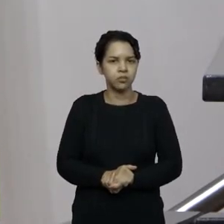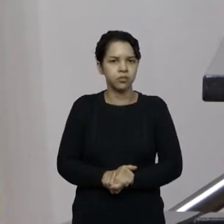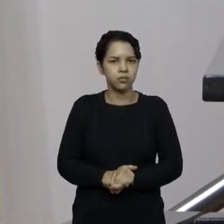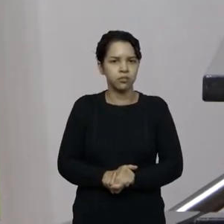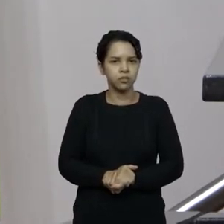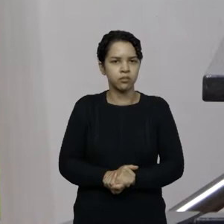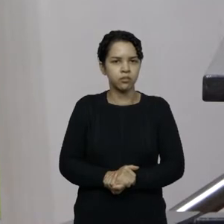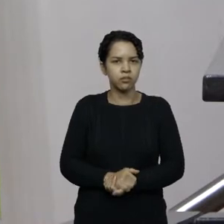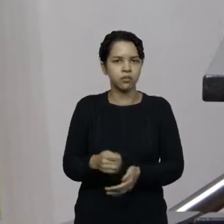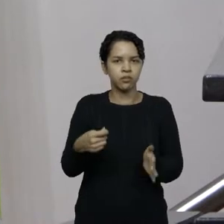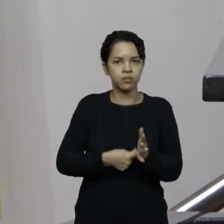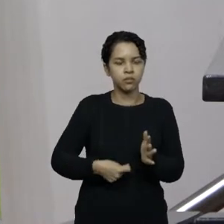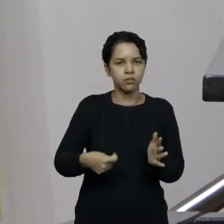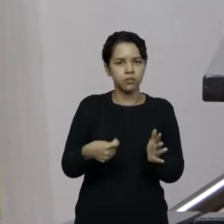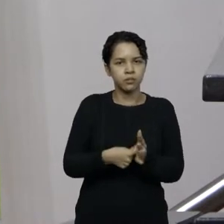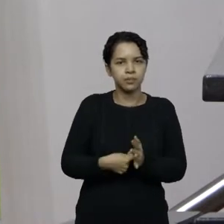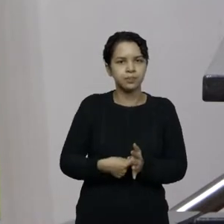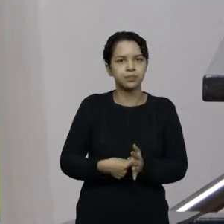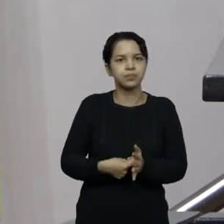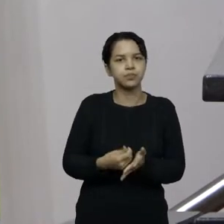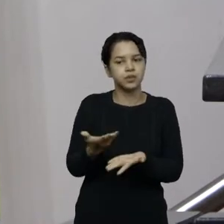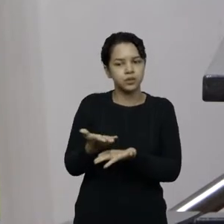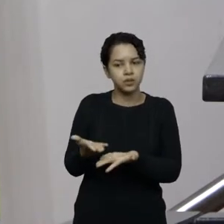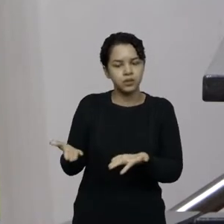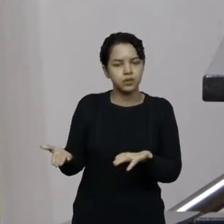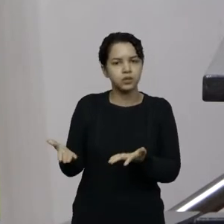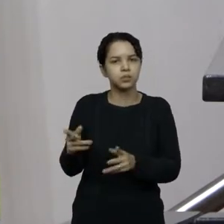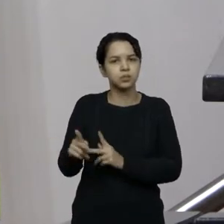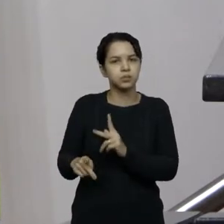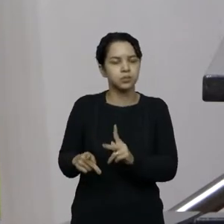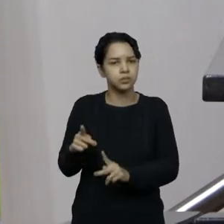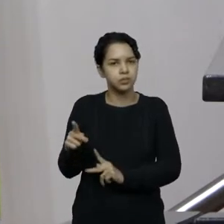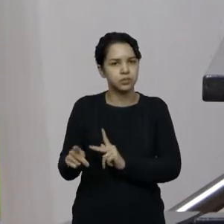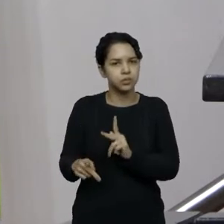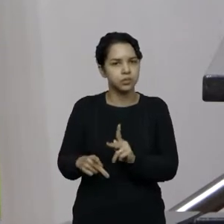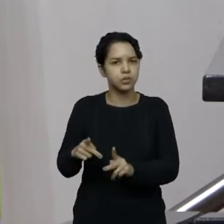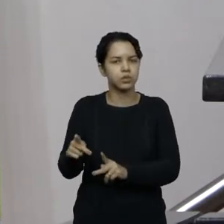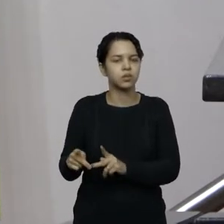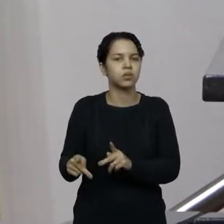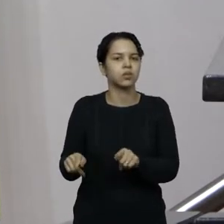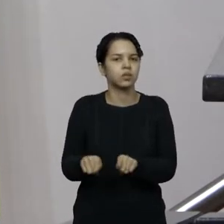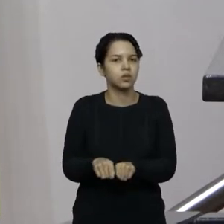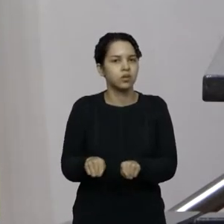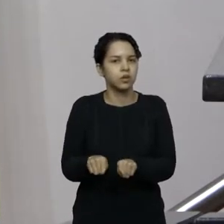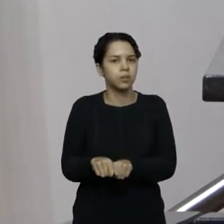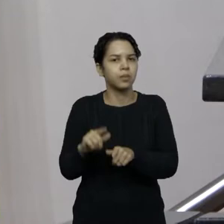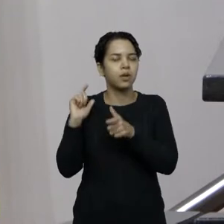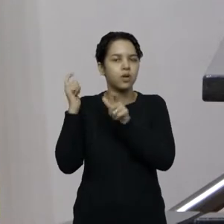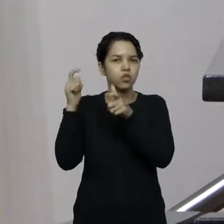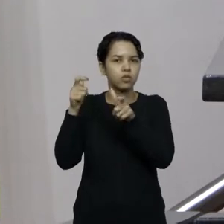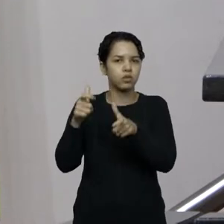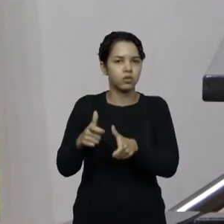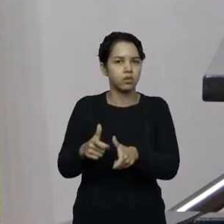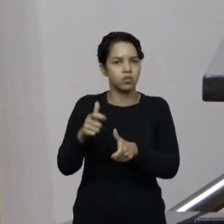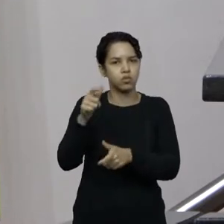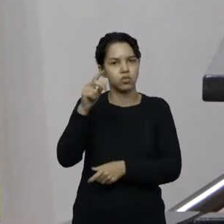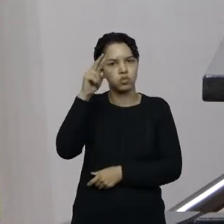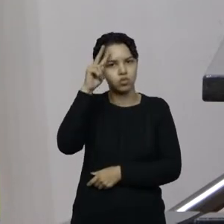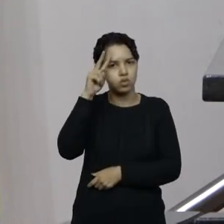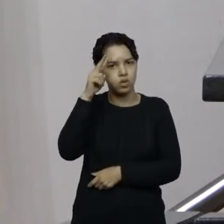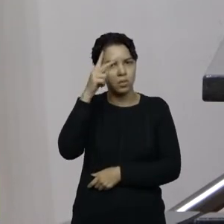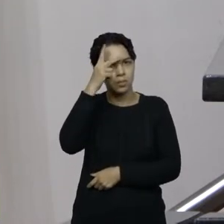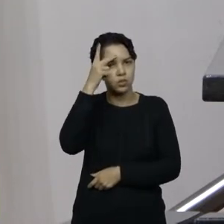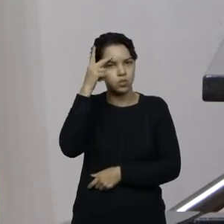é a luta dos caboclos resgatar essa história para quem vive nessa